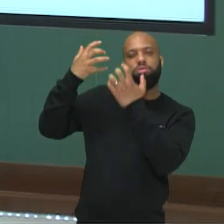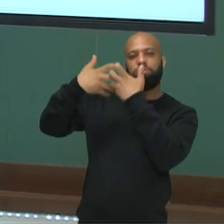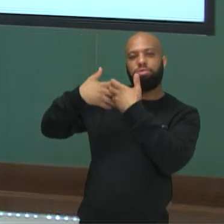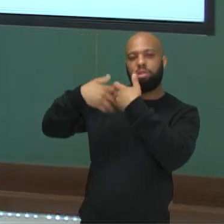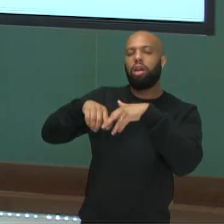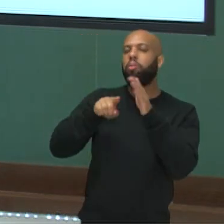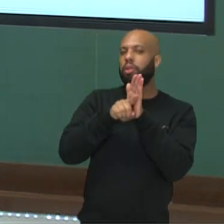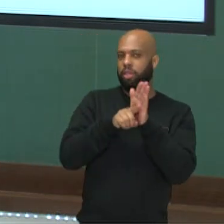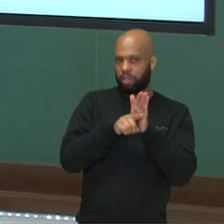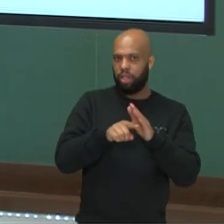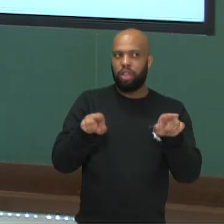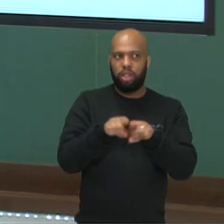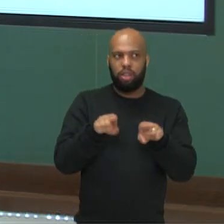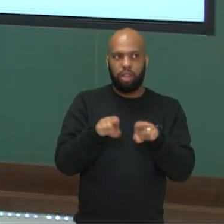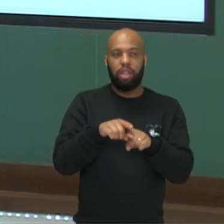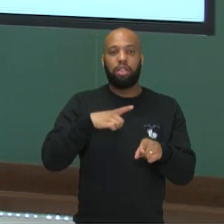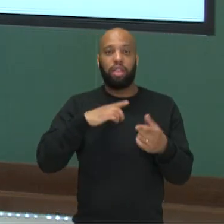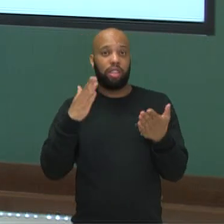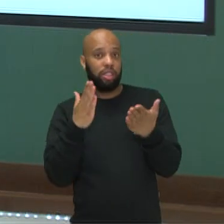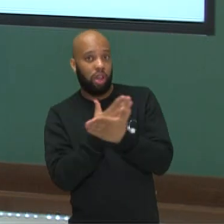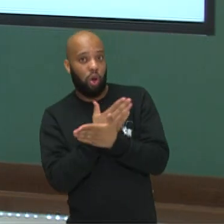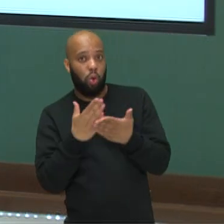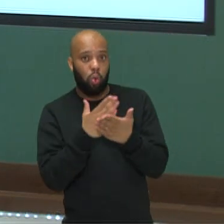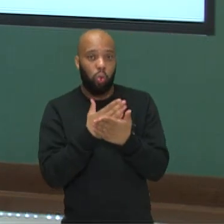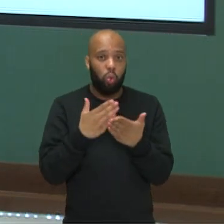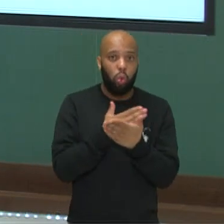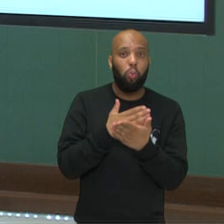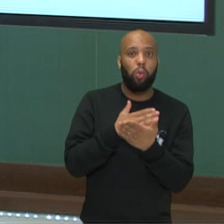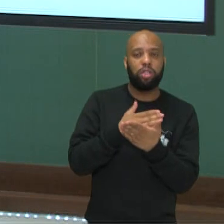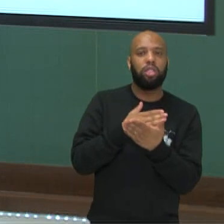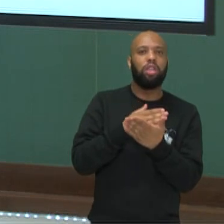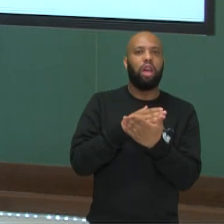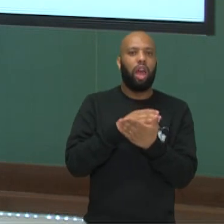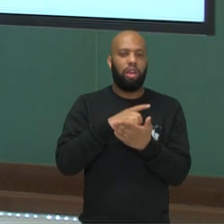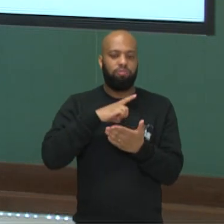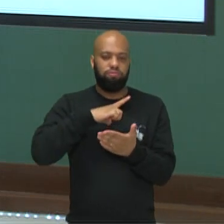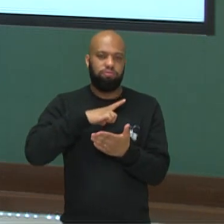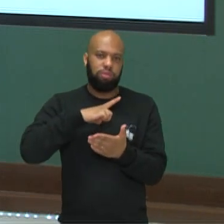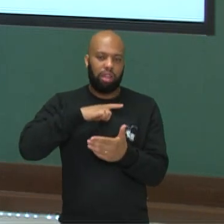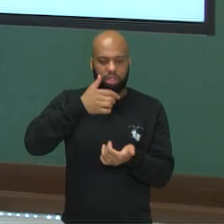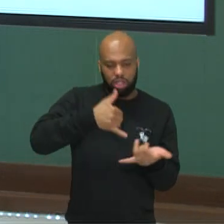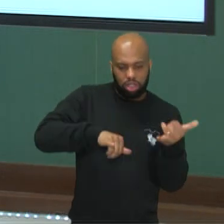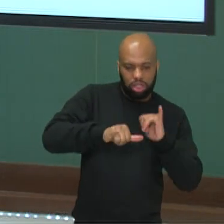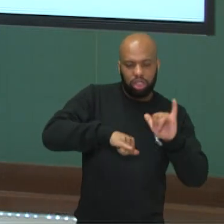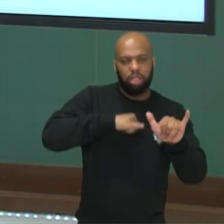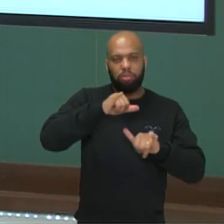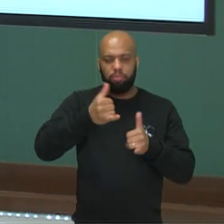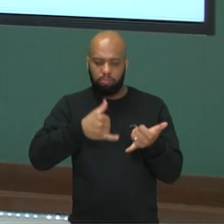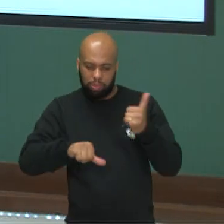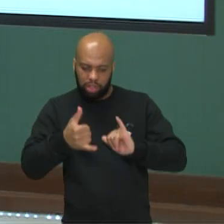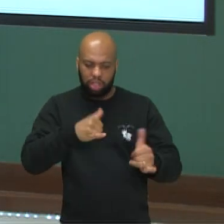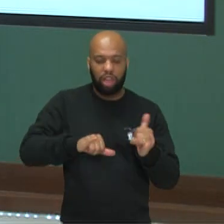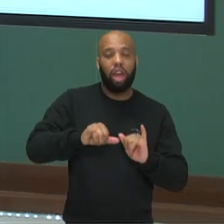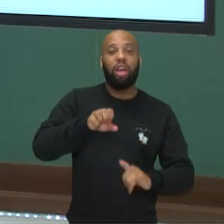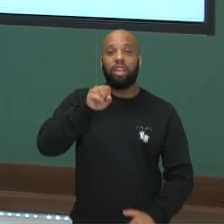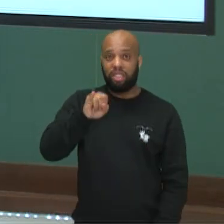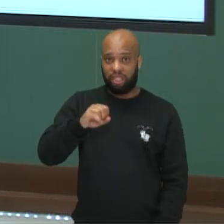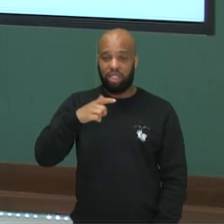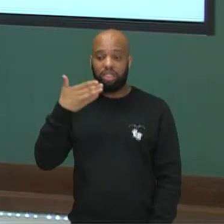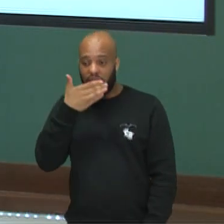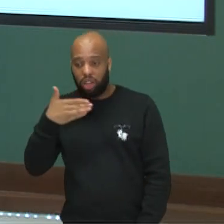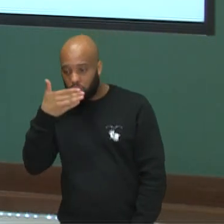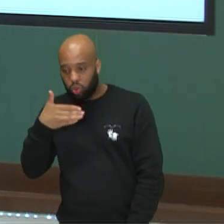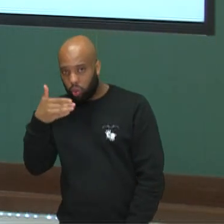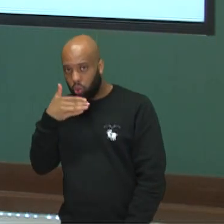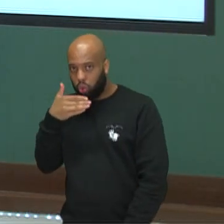pesquise, pense. Algumas reações químicas ocorrem ali quando o açúcar ele é aquecido e essas